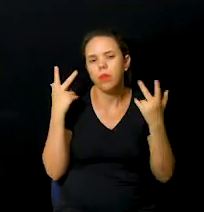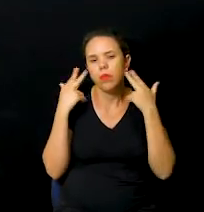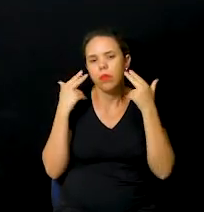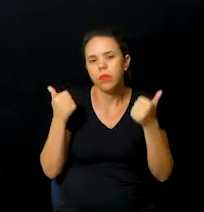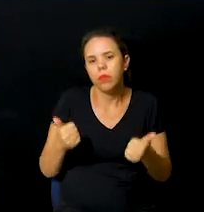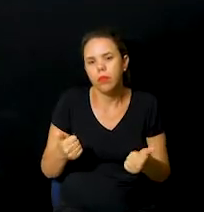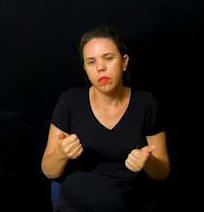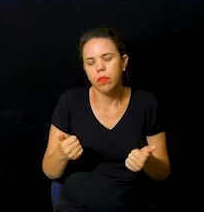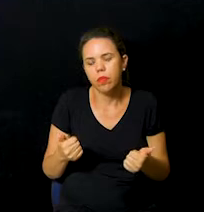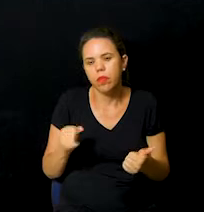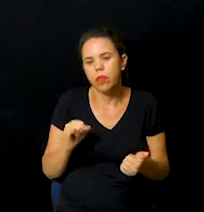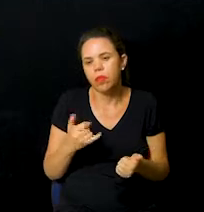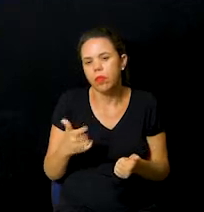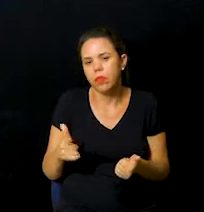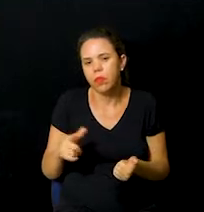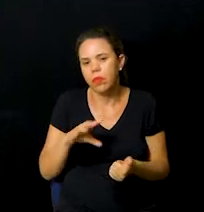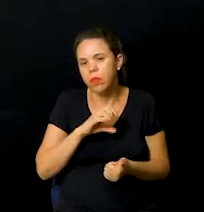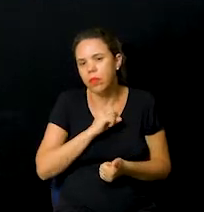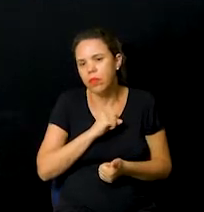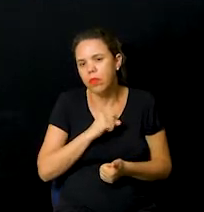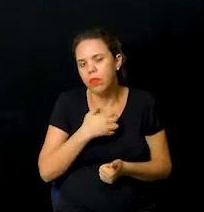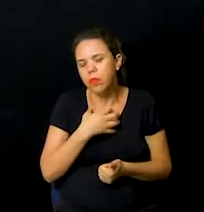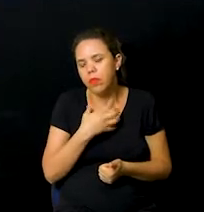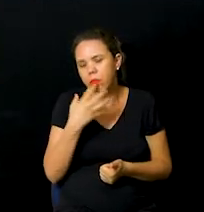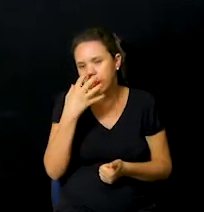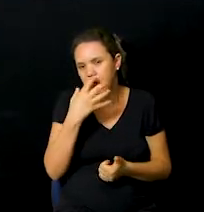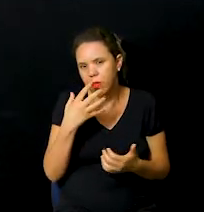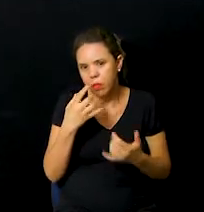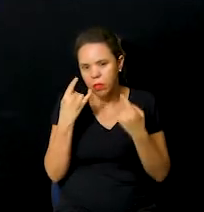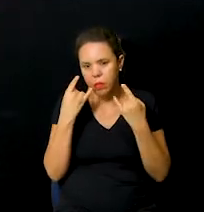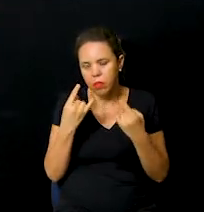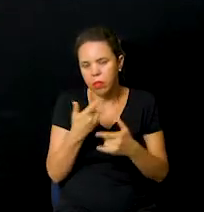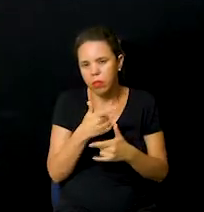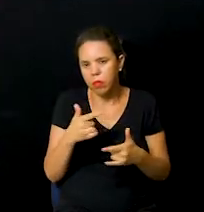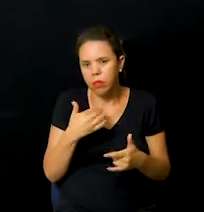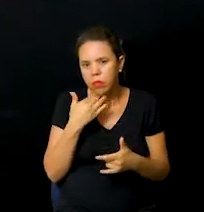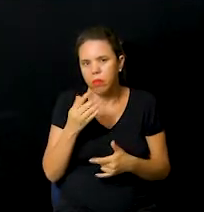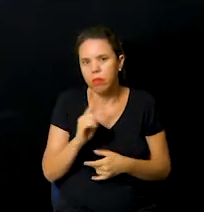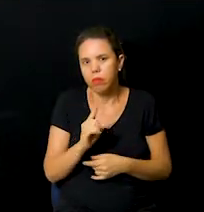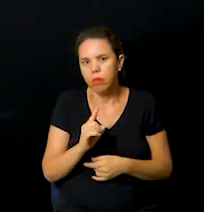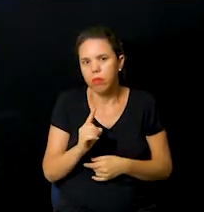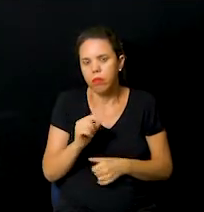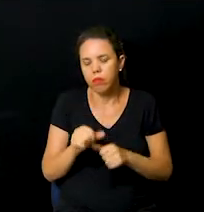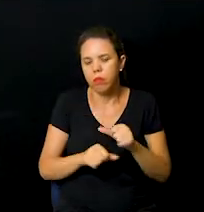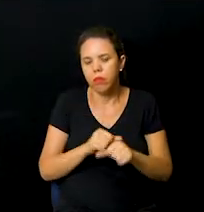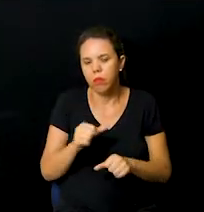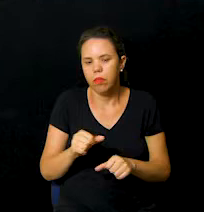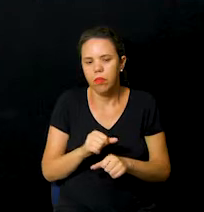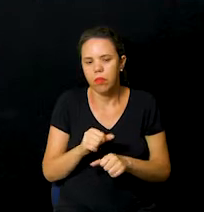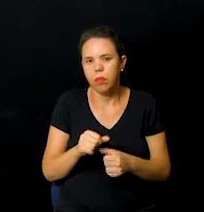extremamente saudável, porque a gente, sem amor, sem paixão, sem obsessão, a gente